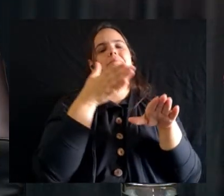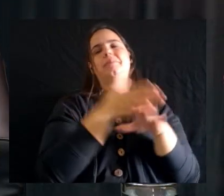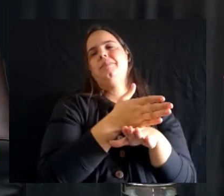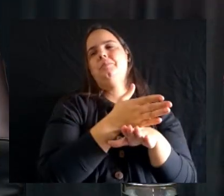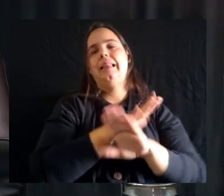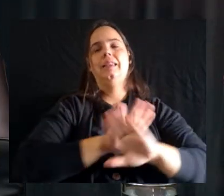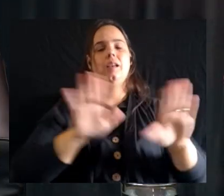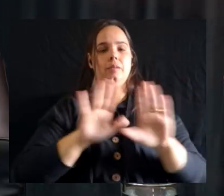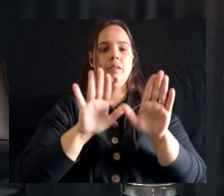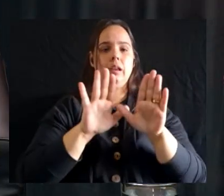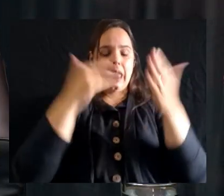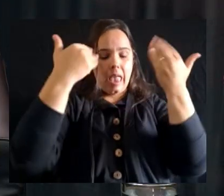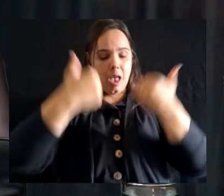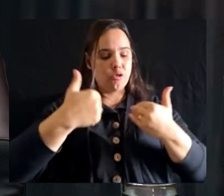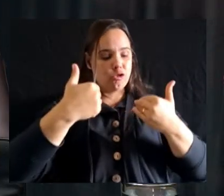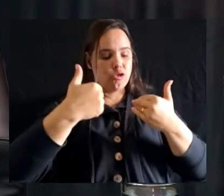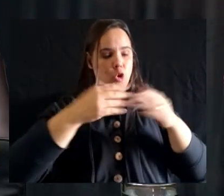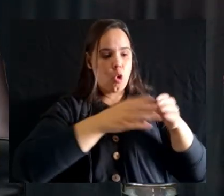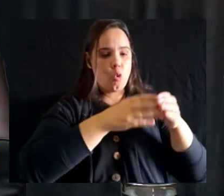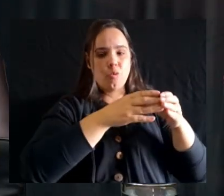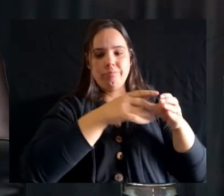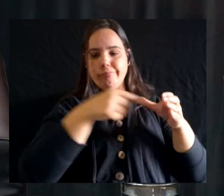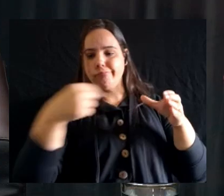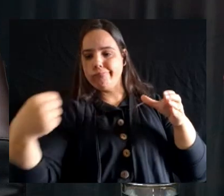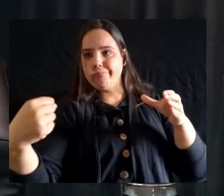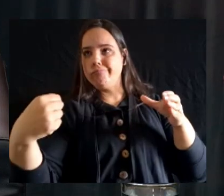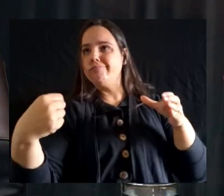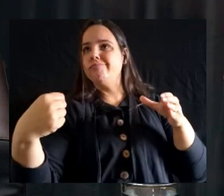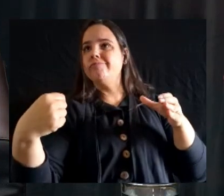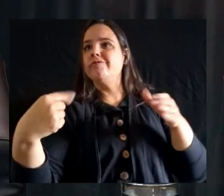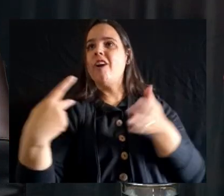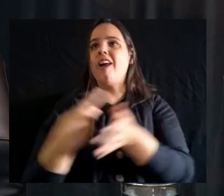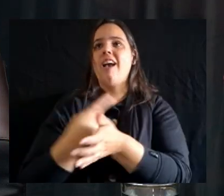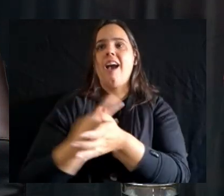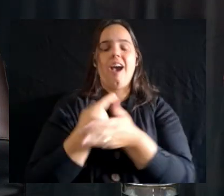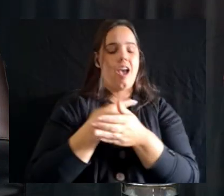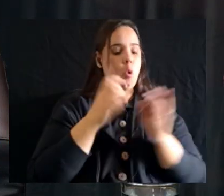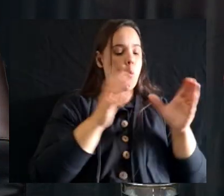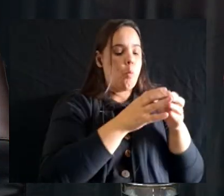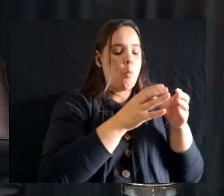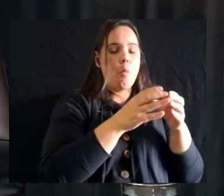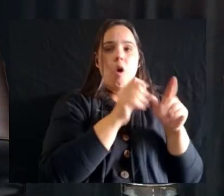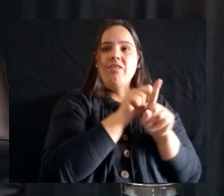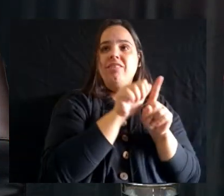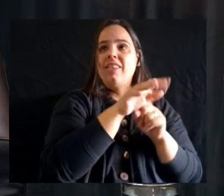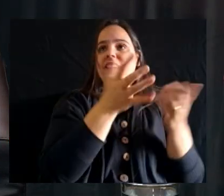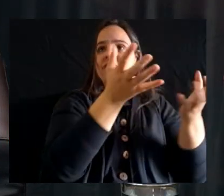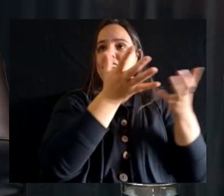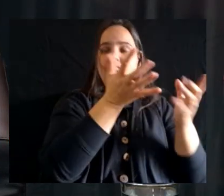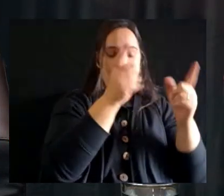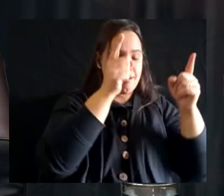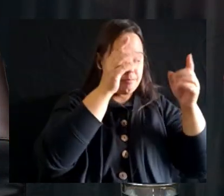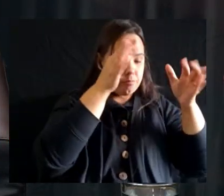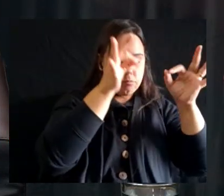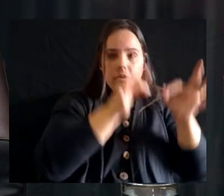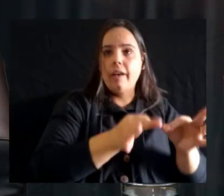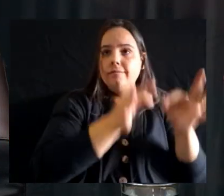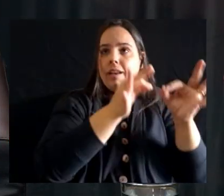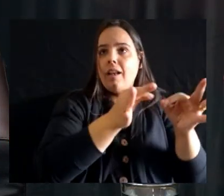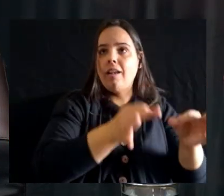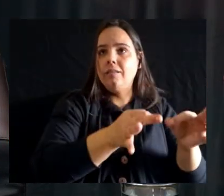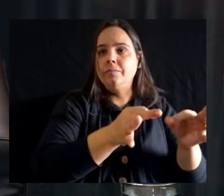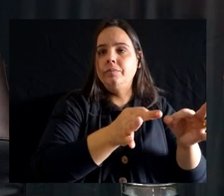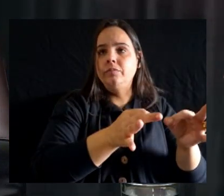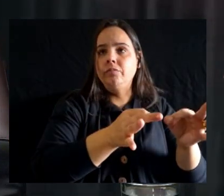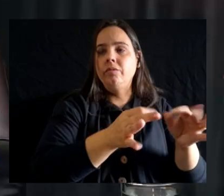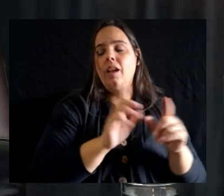estou fora ali do que é esperado pela sociedade, do que é esperado em termos de performance, né, e isso vem muito